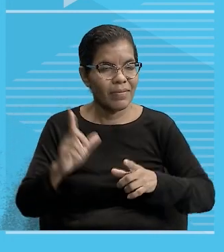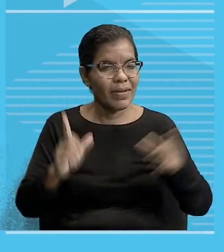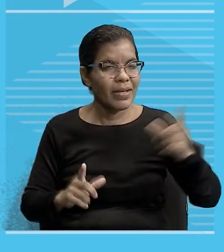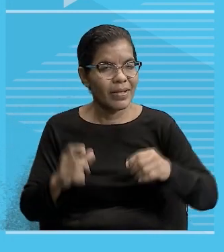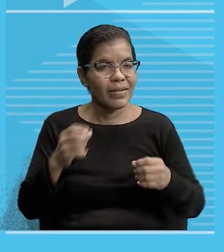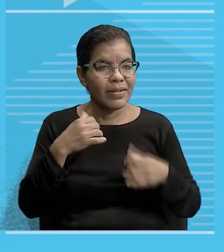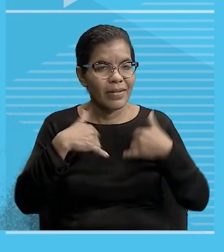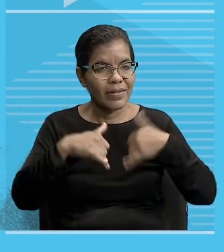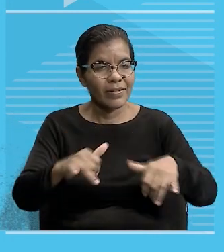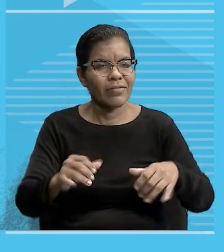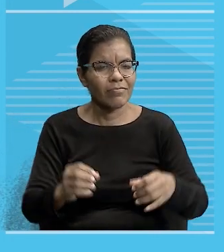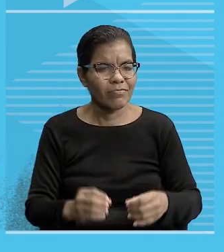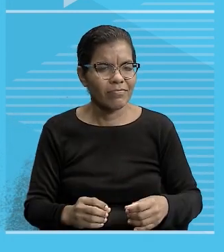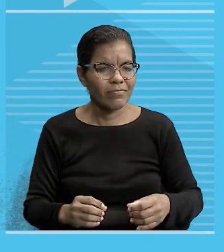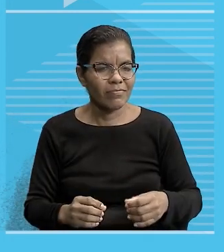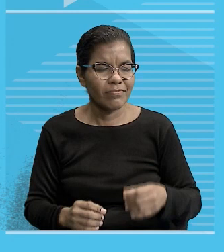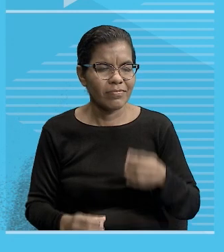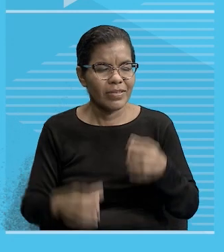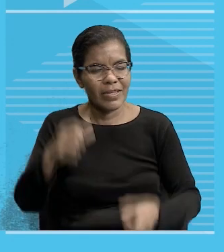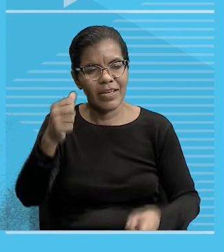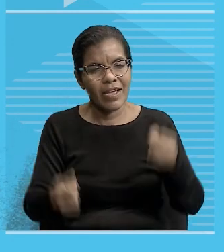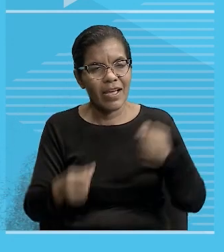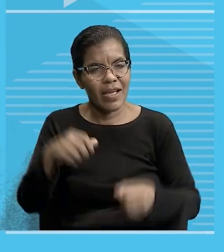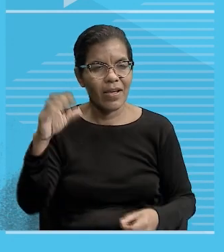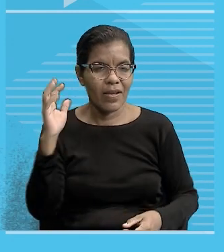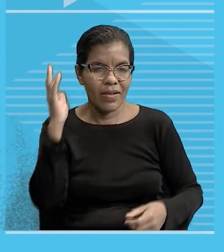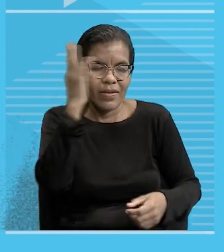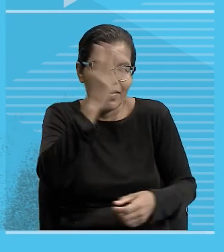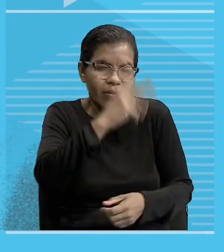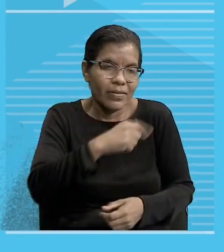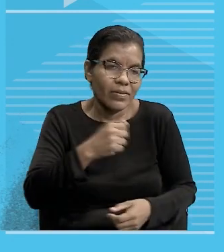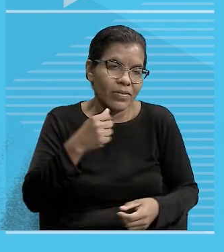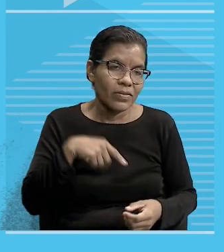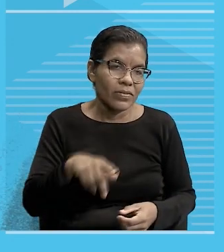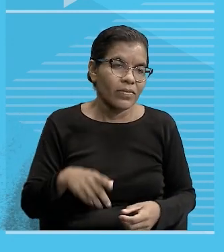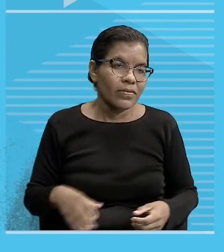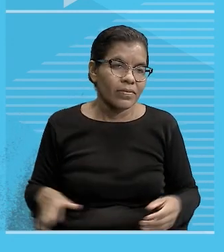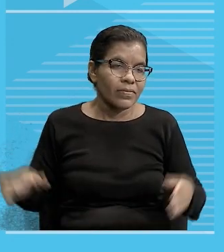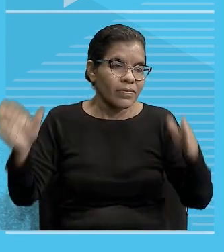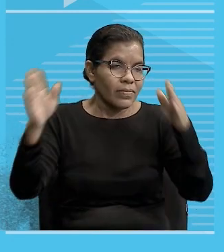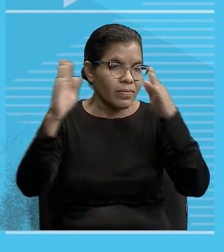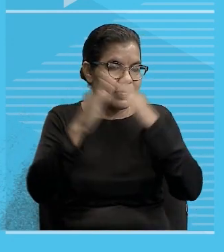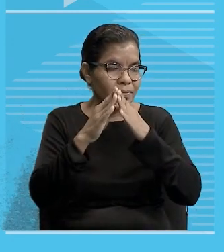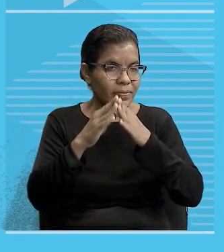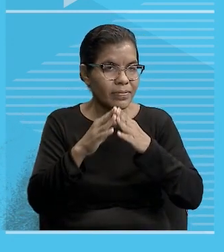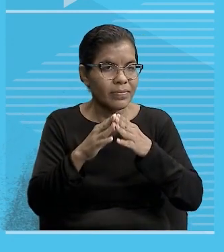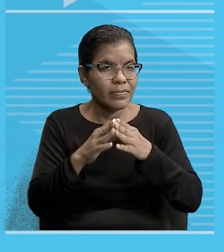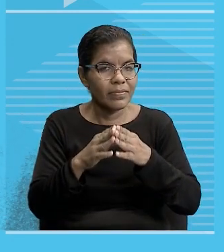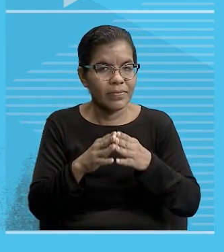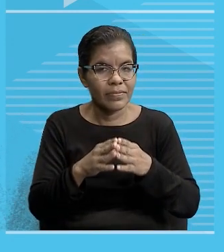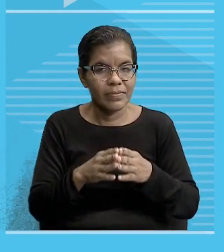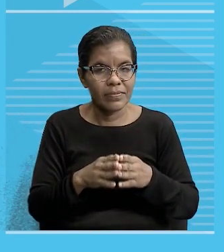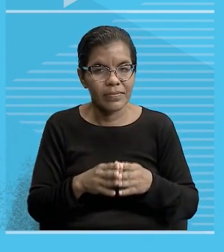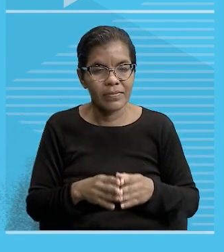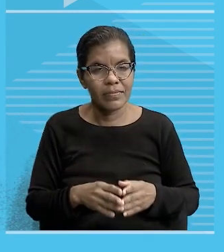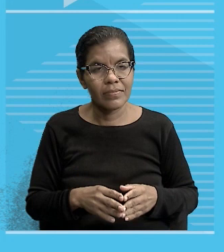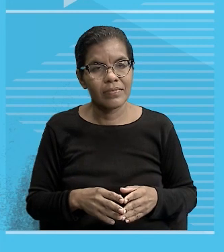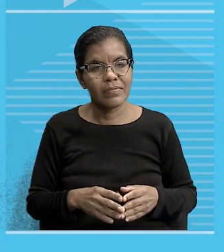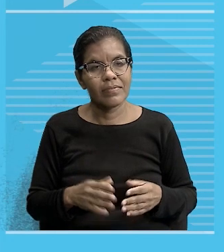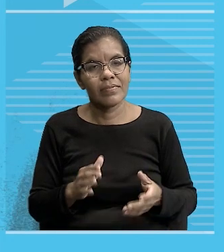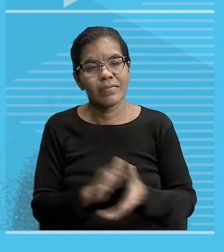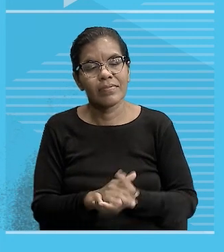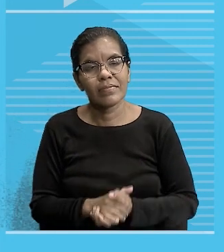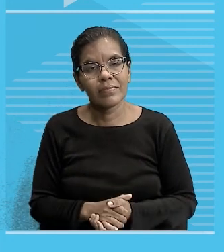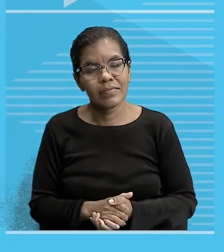Nossa que carro lindo meu sonho ou quando tu vem uma casa Quando você vê uma